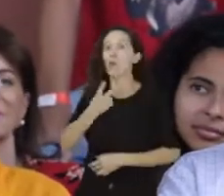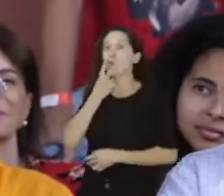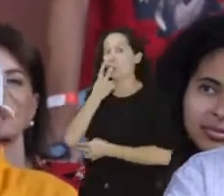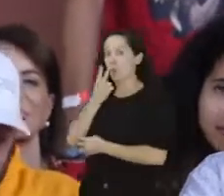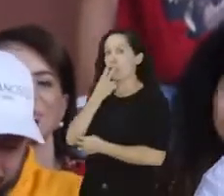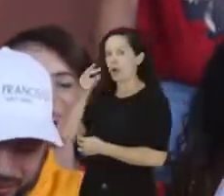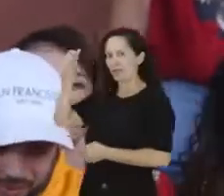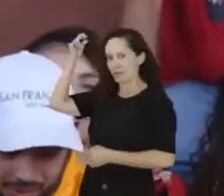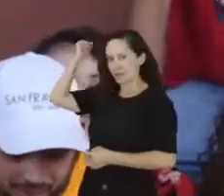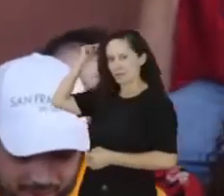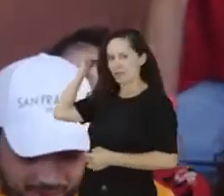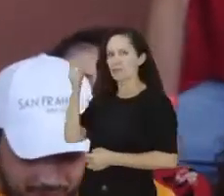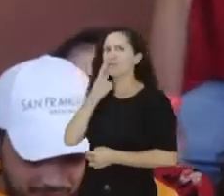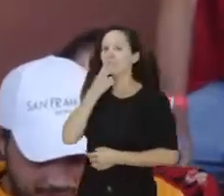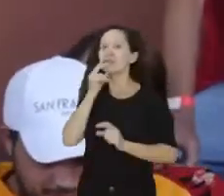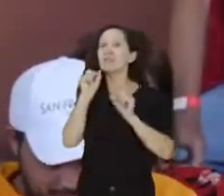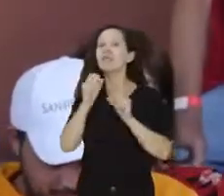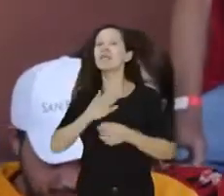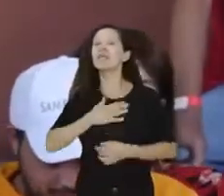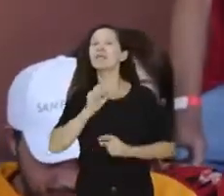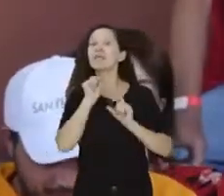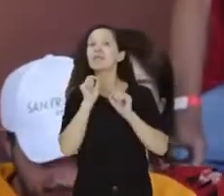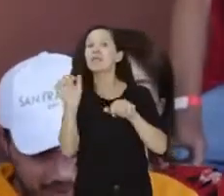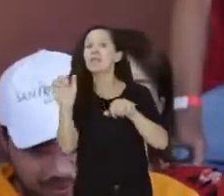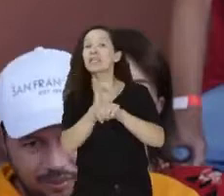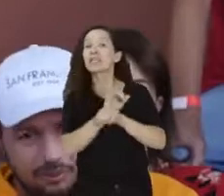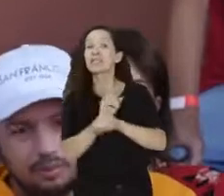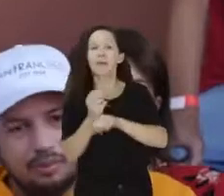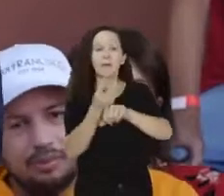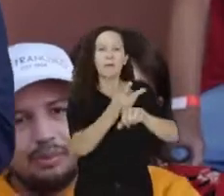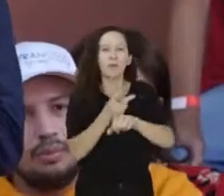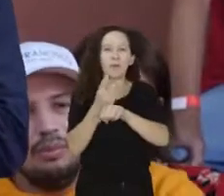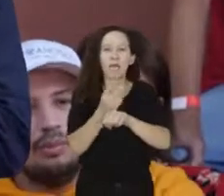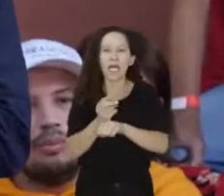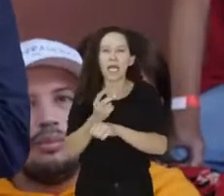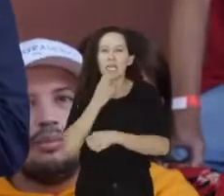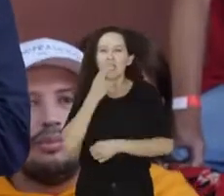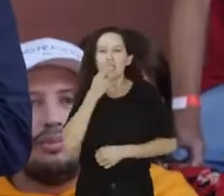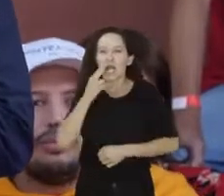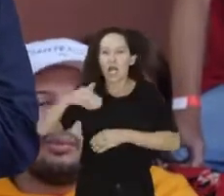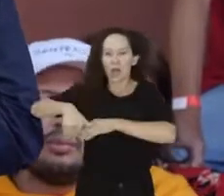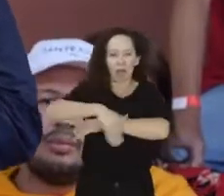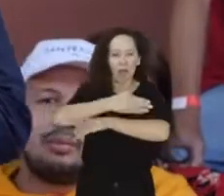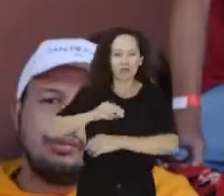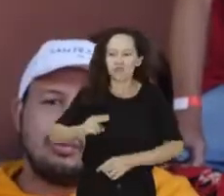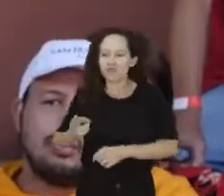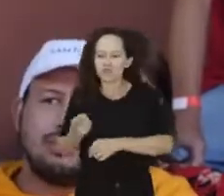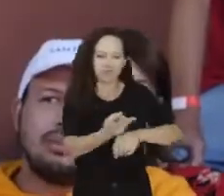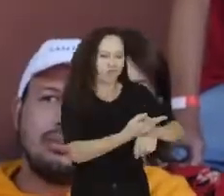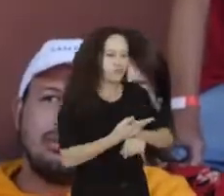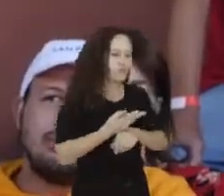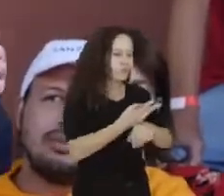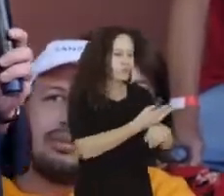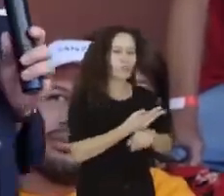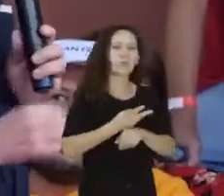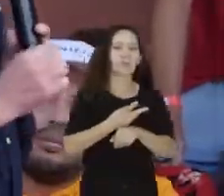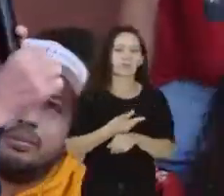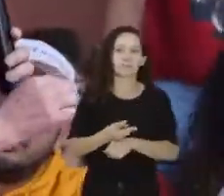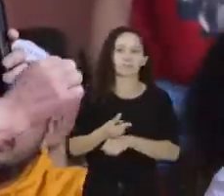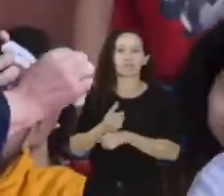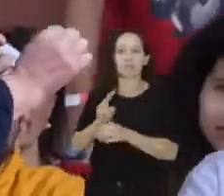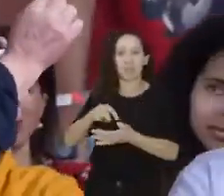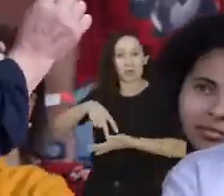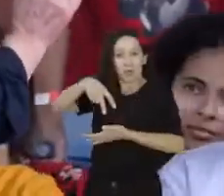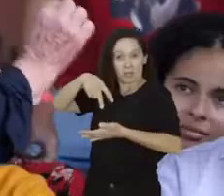fazia? Eu ia catar bituca. Eu morava aqui no Jardim Patente. Eu levantava mais cedo para ir na